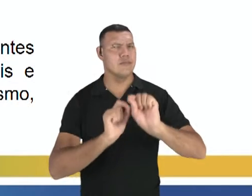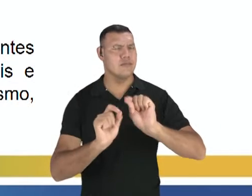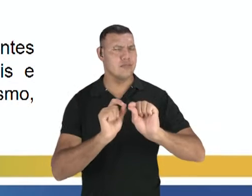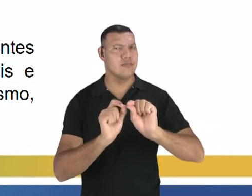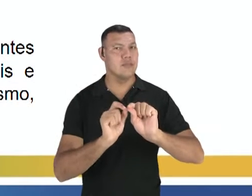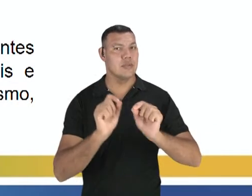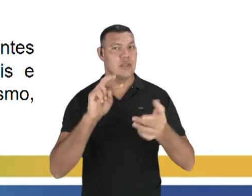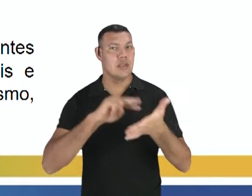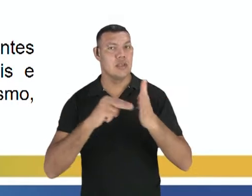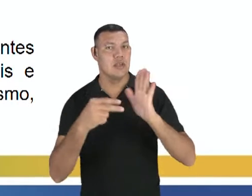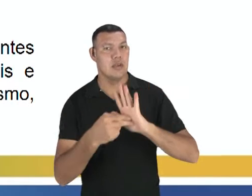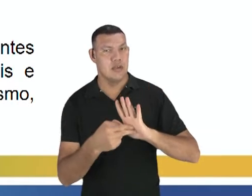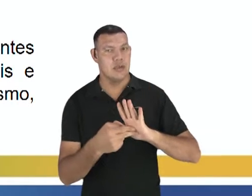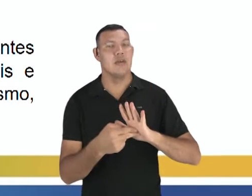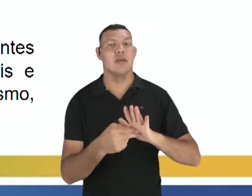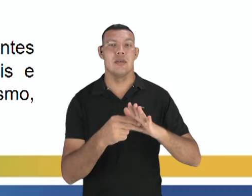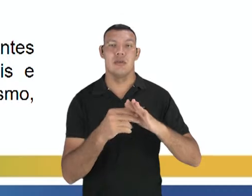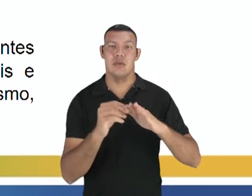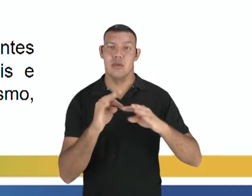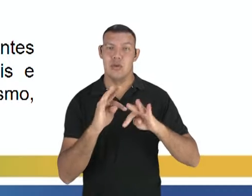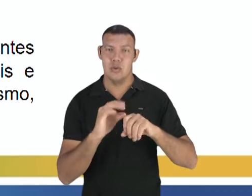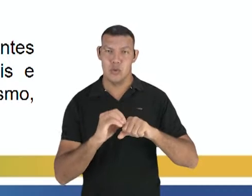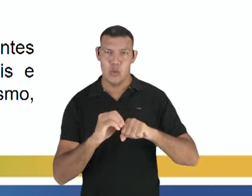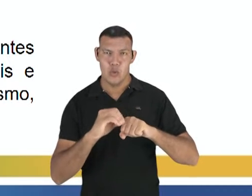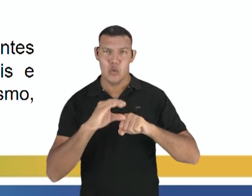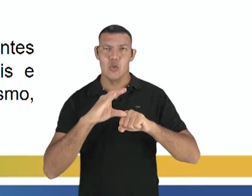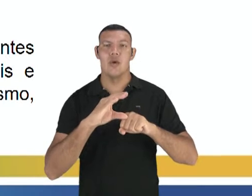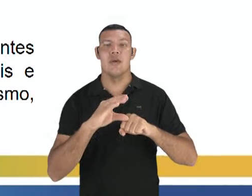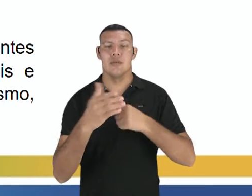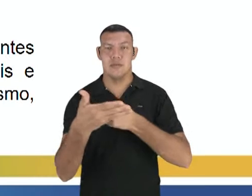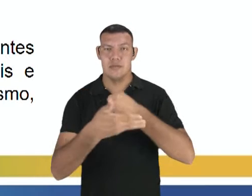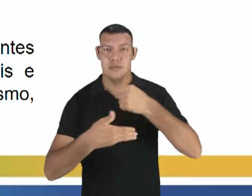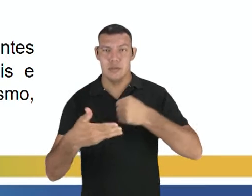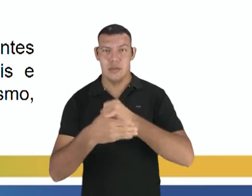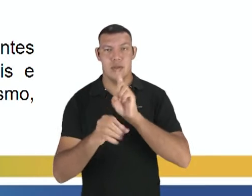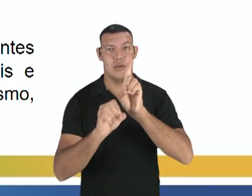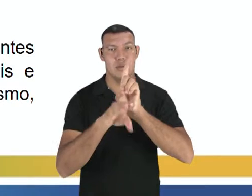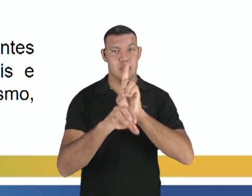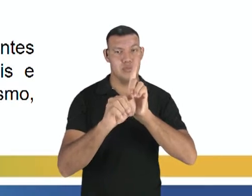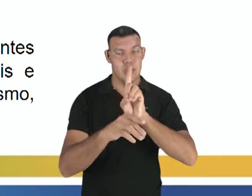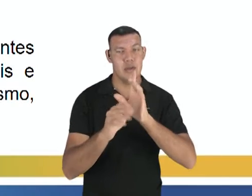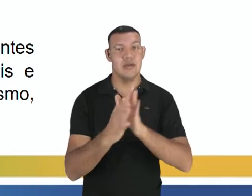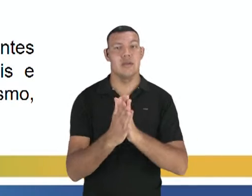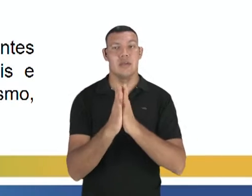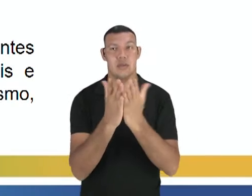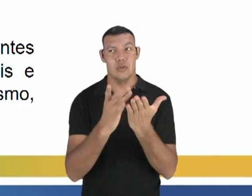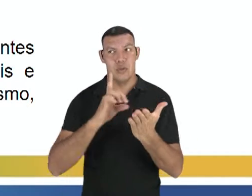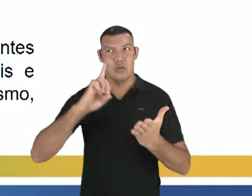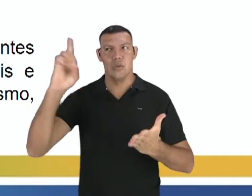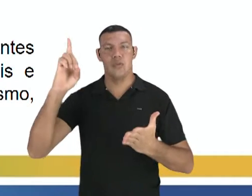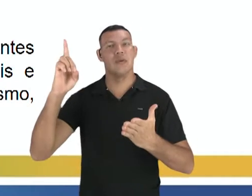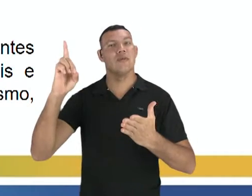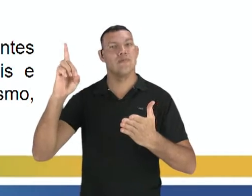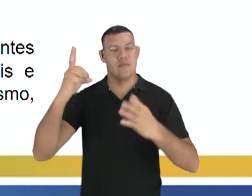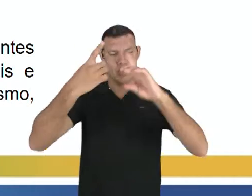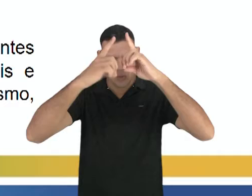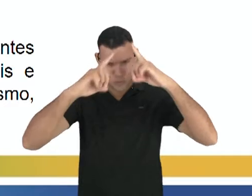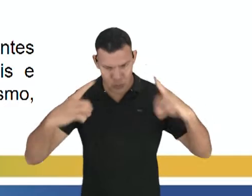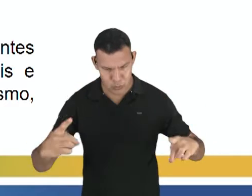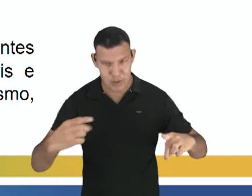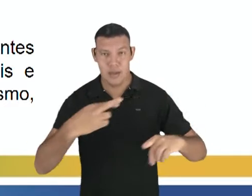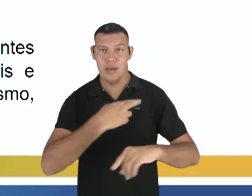que o conhecimento teológico, ele é todo conhecimento que é baseado em doutrinas sagradas e divinas. Ou seja,